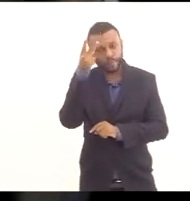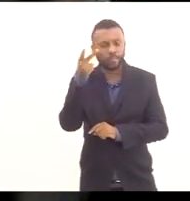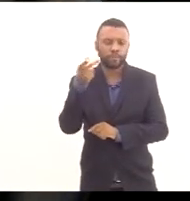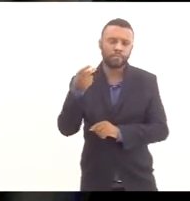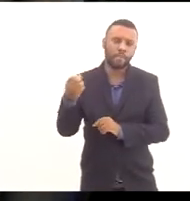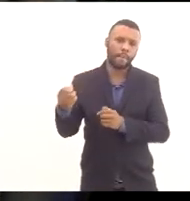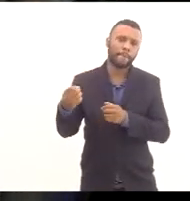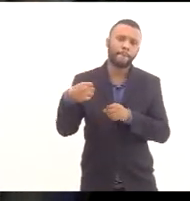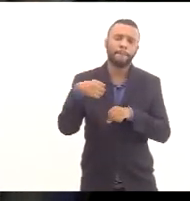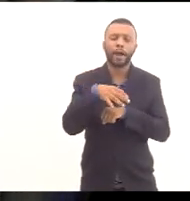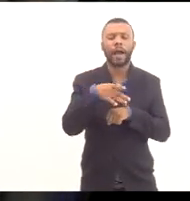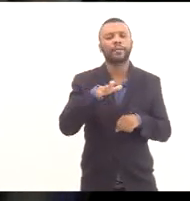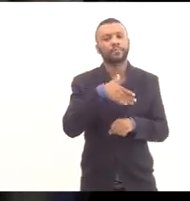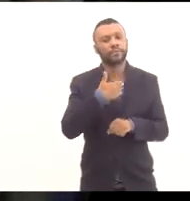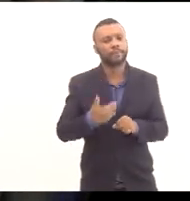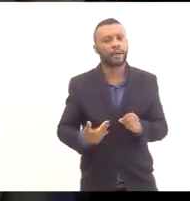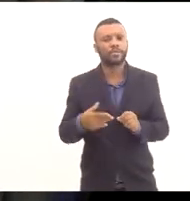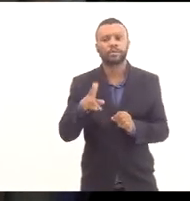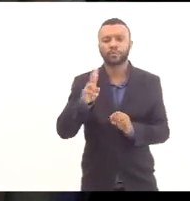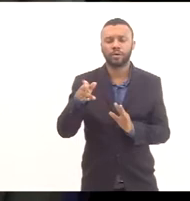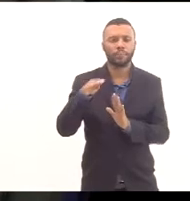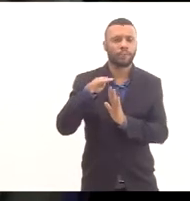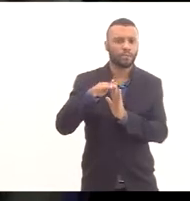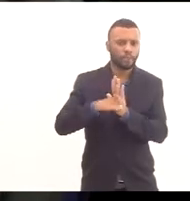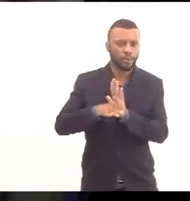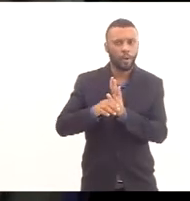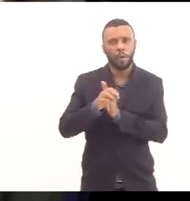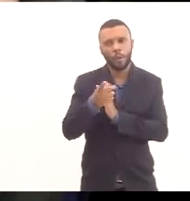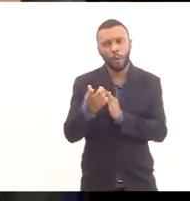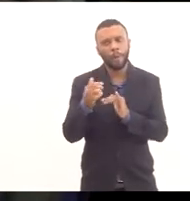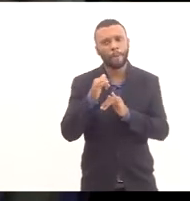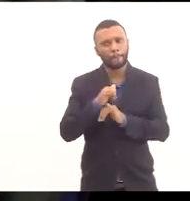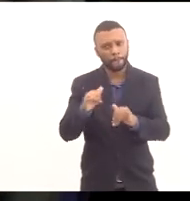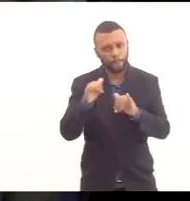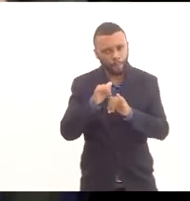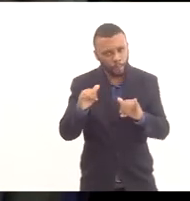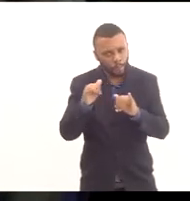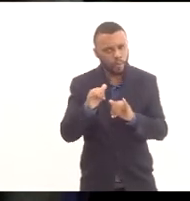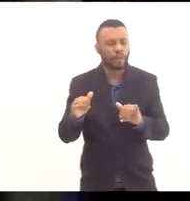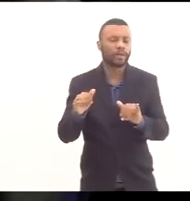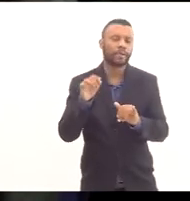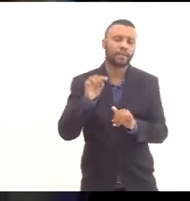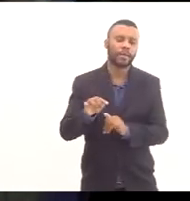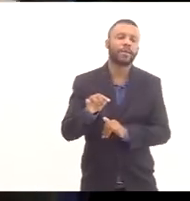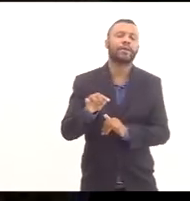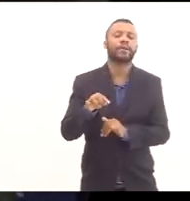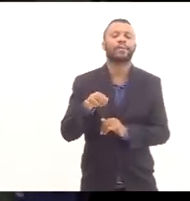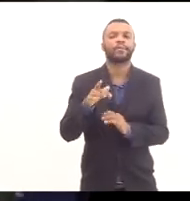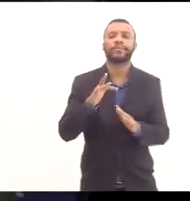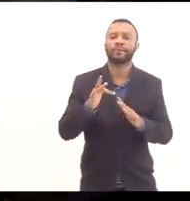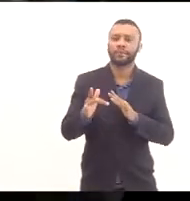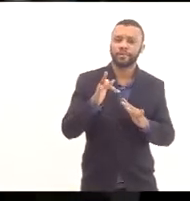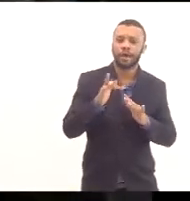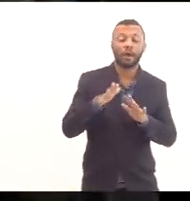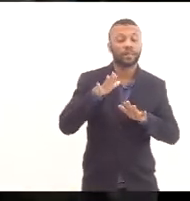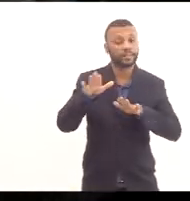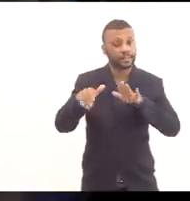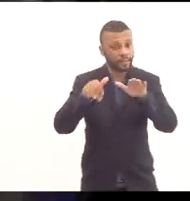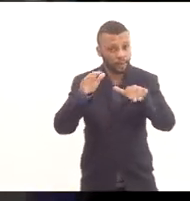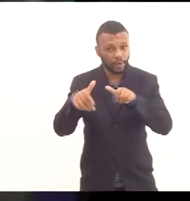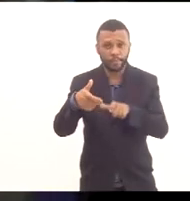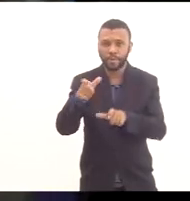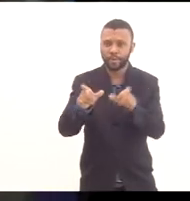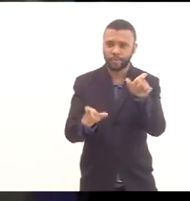Ou pelo menos público publicis e leva o público e nas redes sociais etc convoque todas as